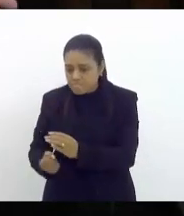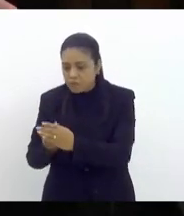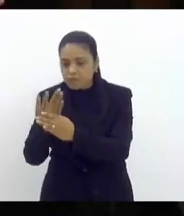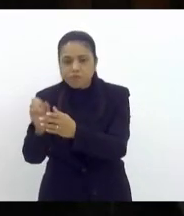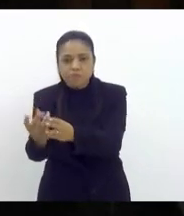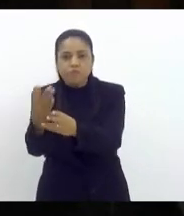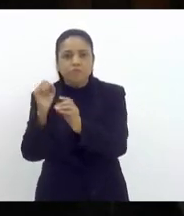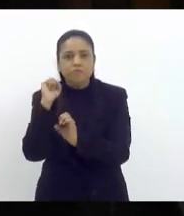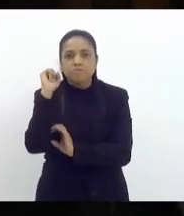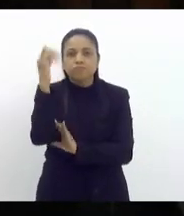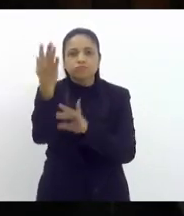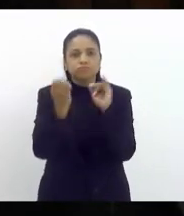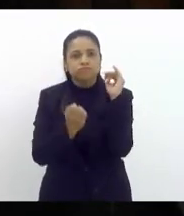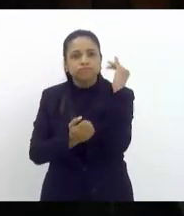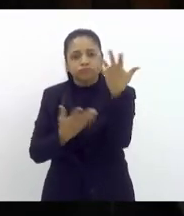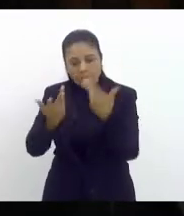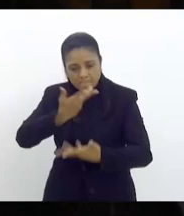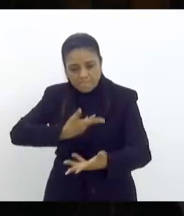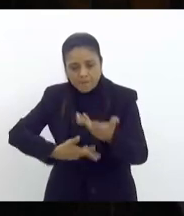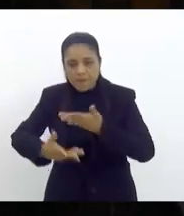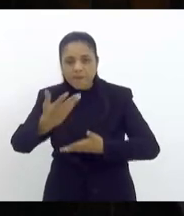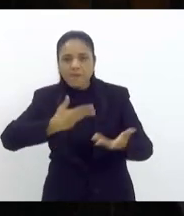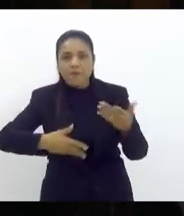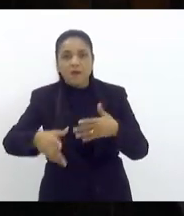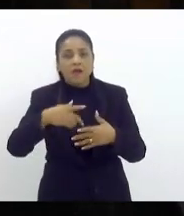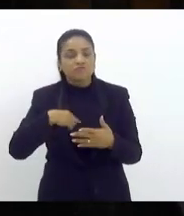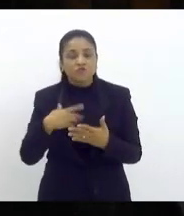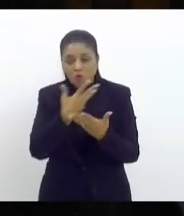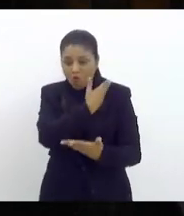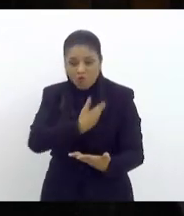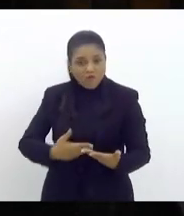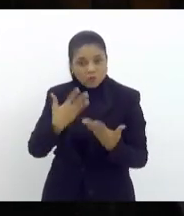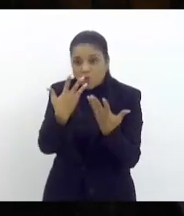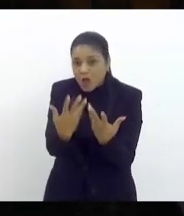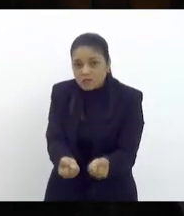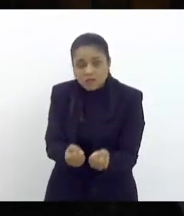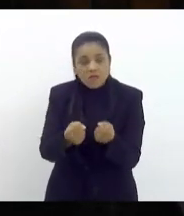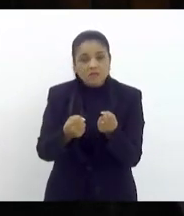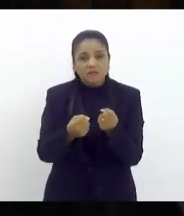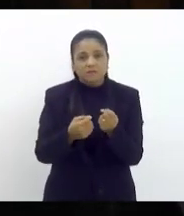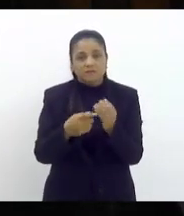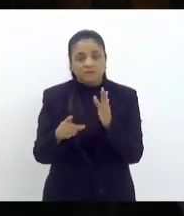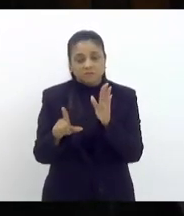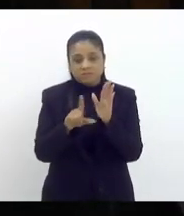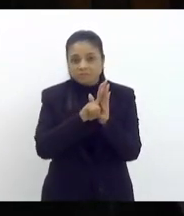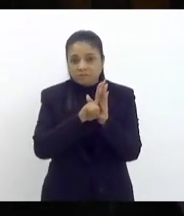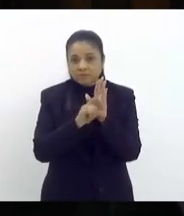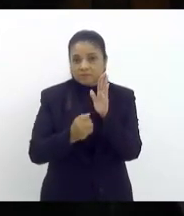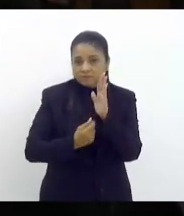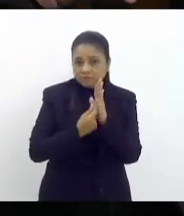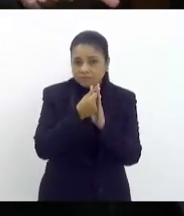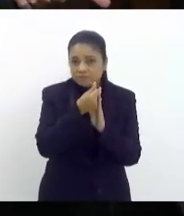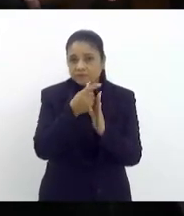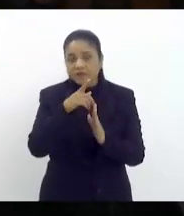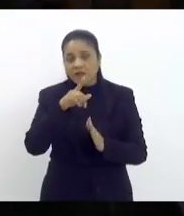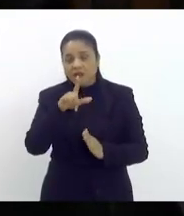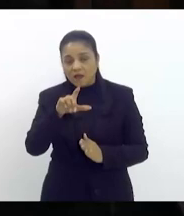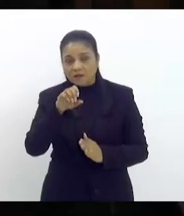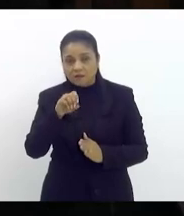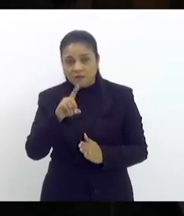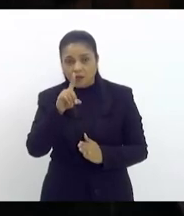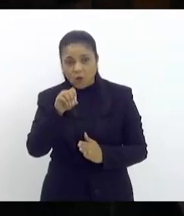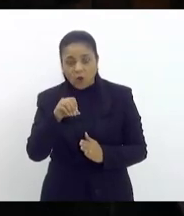aceita colocar na LDO sequer a expectativa de que uma lei em vigor vai ser cumprida